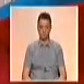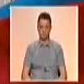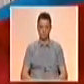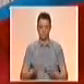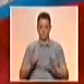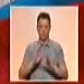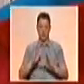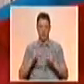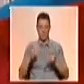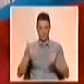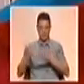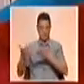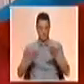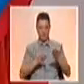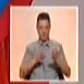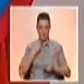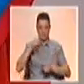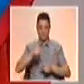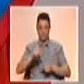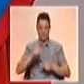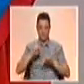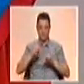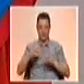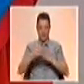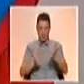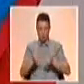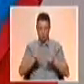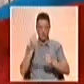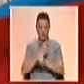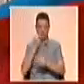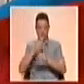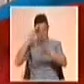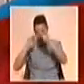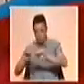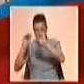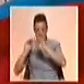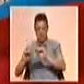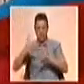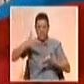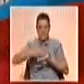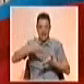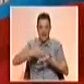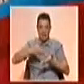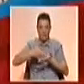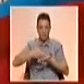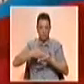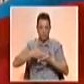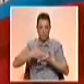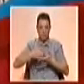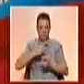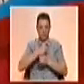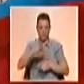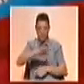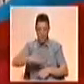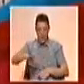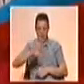Olá, Elizabeth. Bem-vinda mais uma vez. Elizabeth Alves é a coordenadora do Serviço Educativo de Serralves para o setor